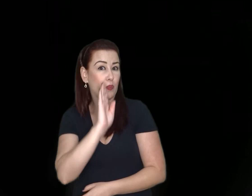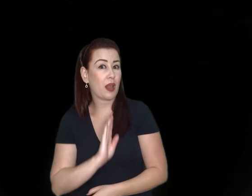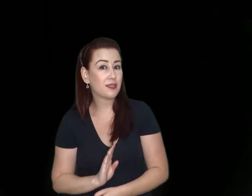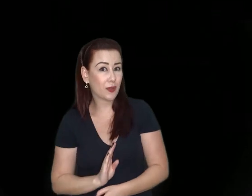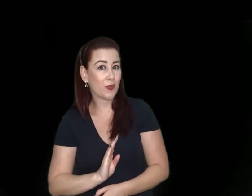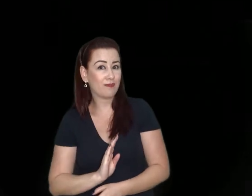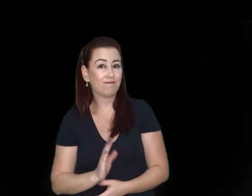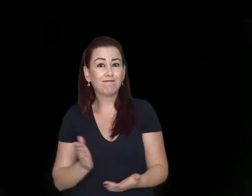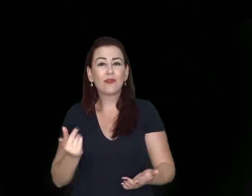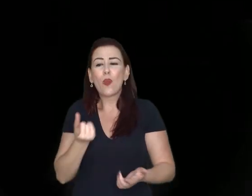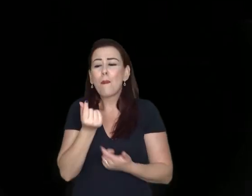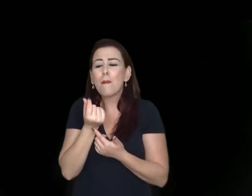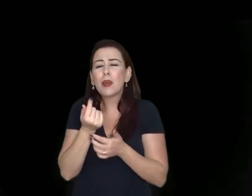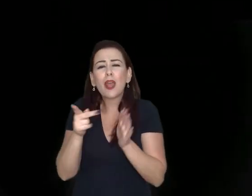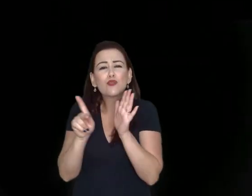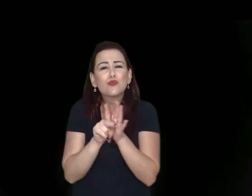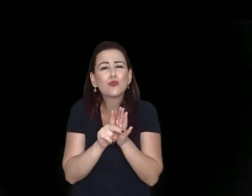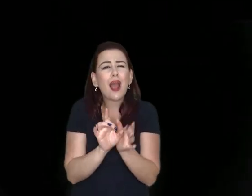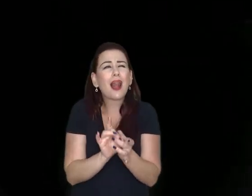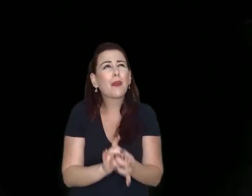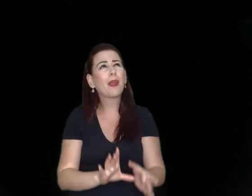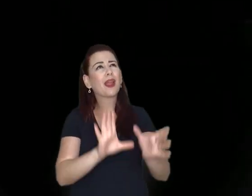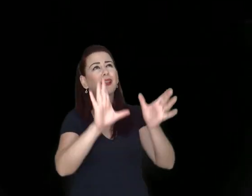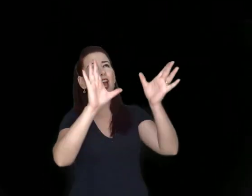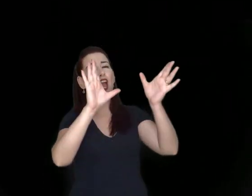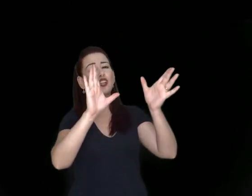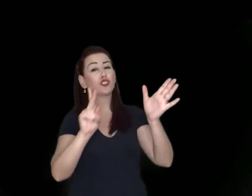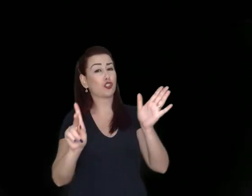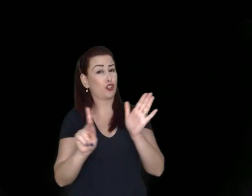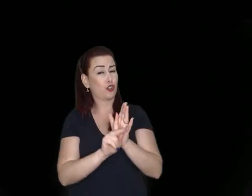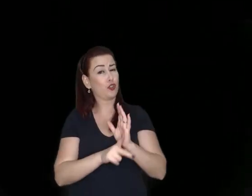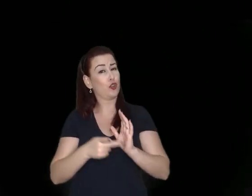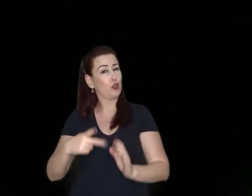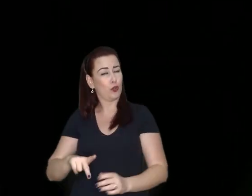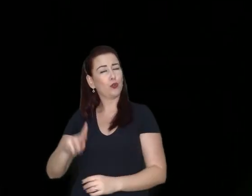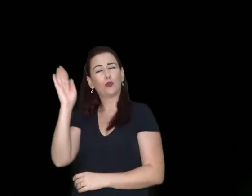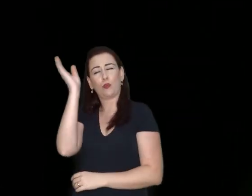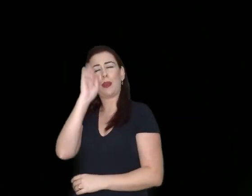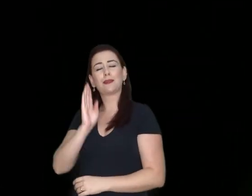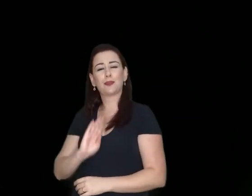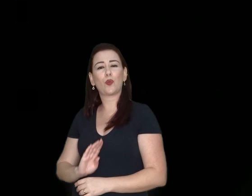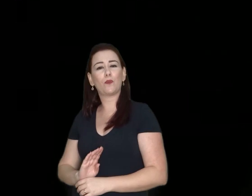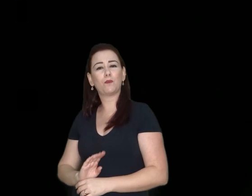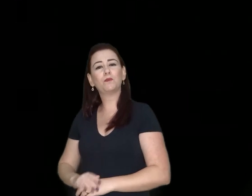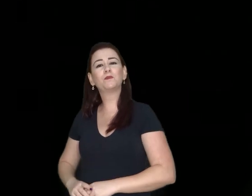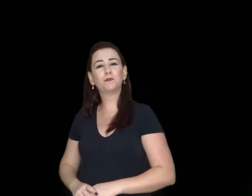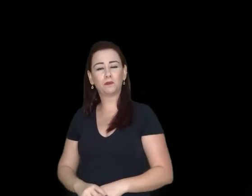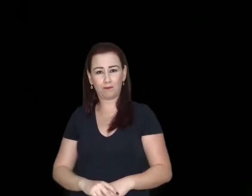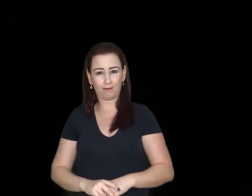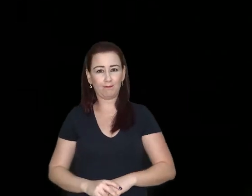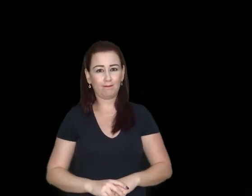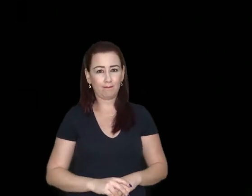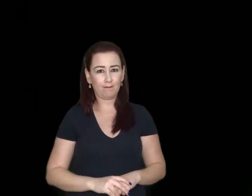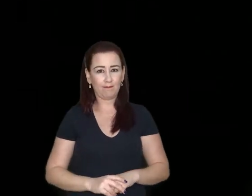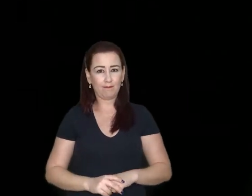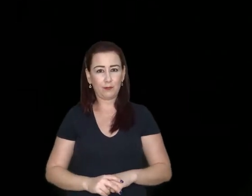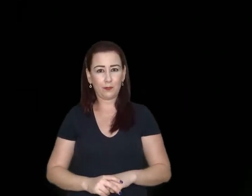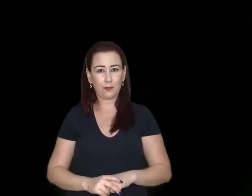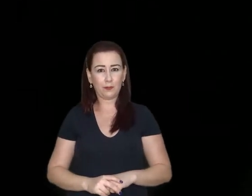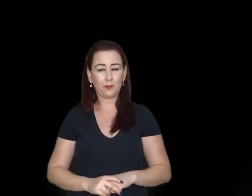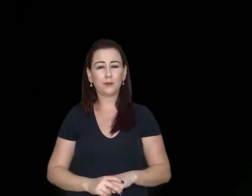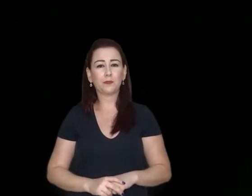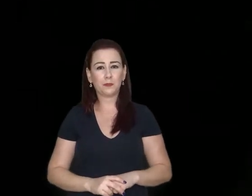Brasil. O preço da liberdade do Brasil.